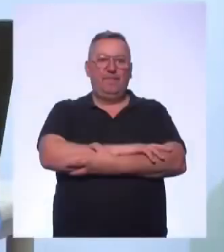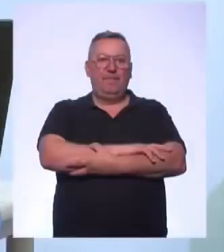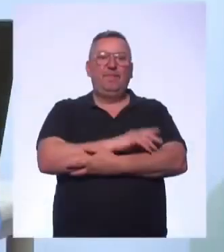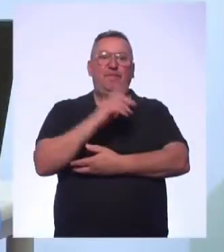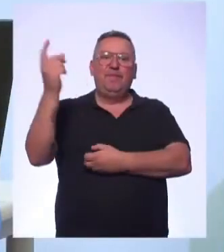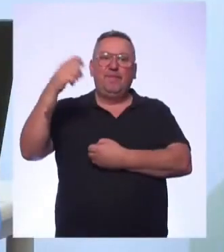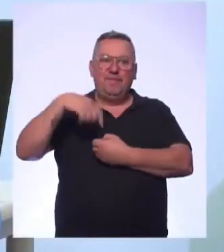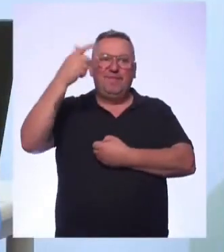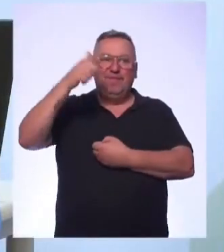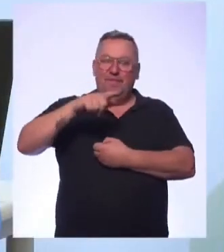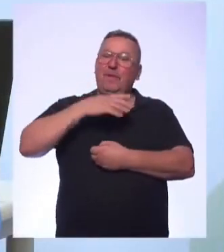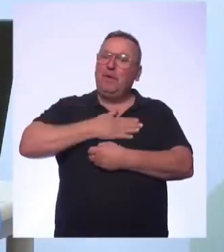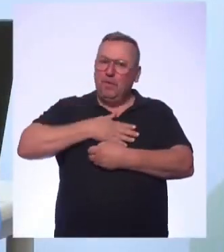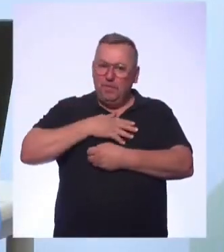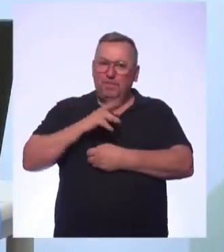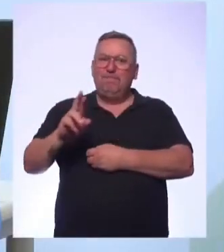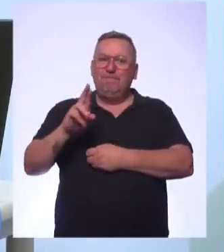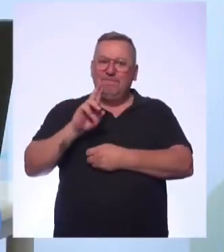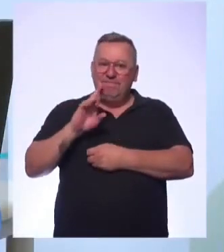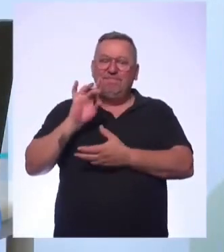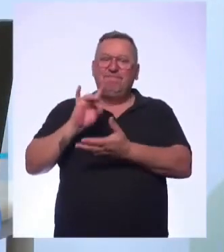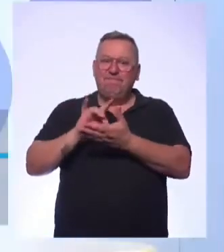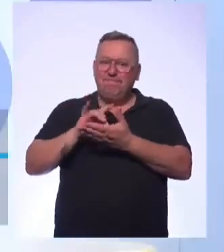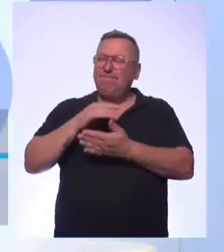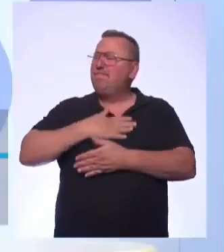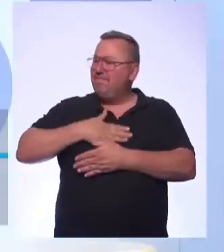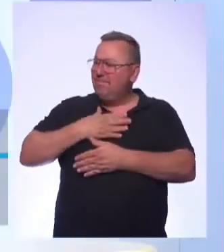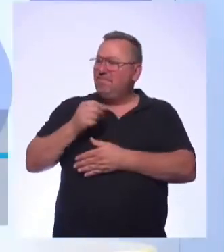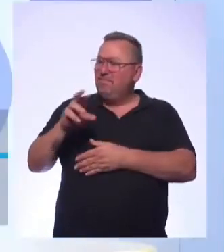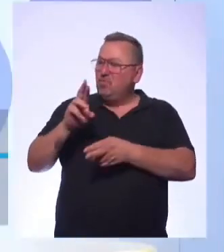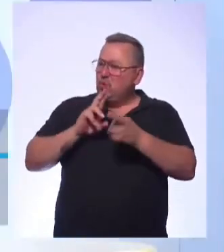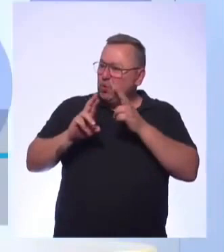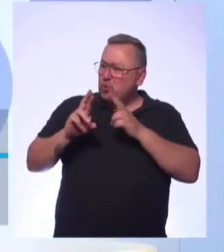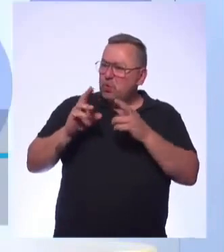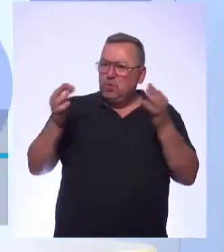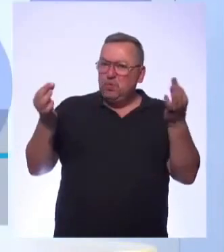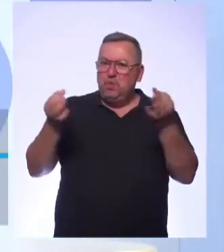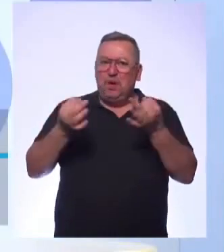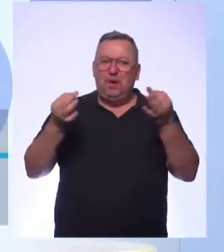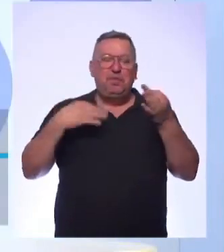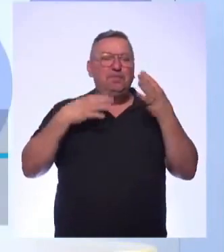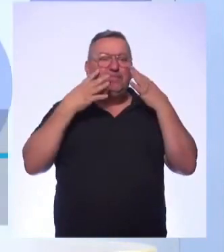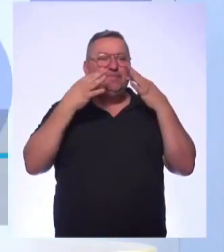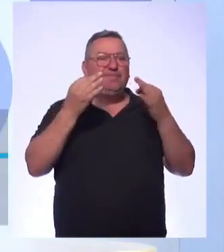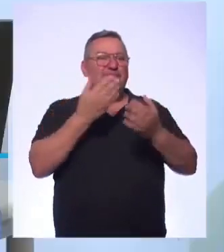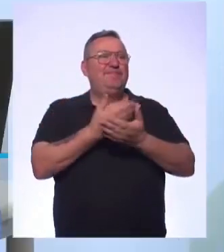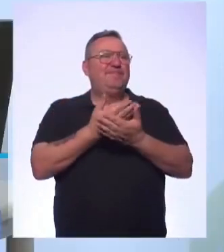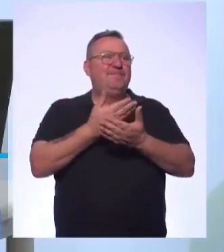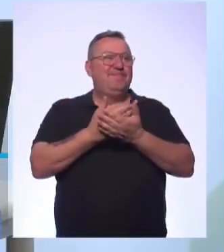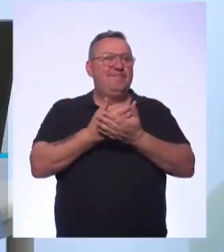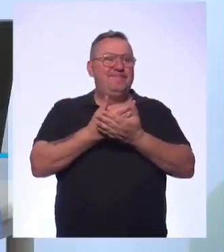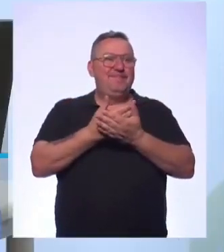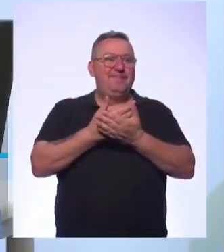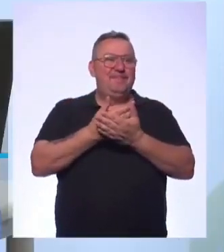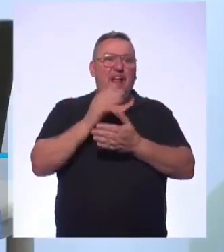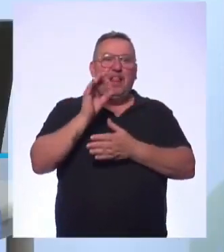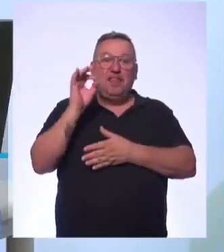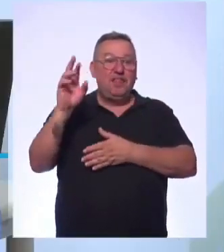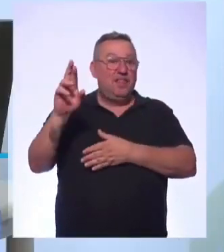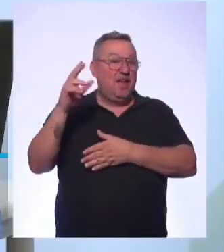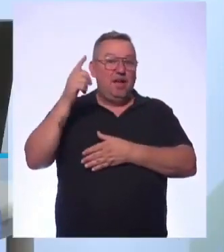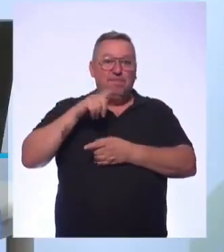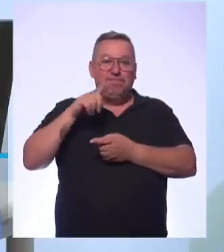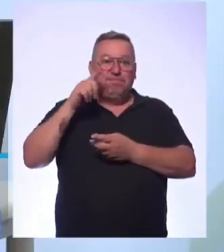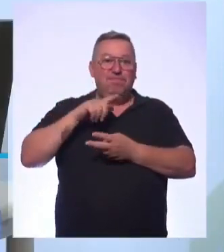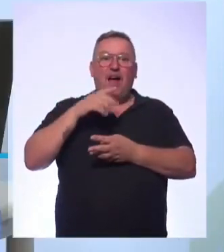Voltamos. Eu gostei das respostas, você, Andréia? Também gostei. Eles estão atentos, né? E Estão, foram ninguém criativos. repetiu, assim, de certa forma, o que eu